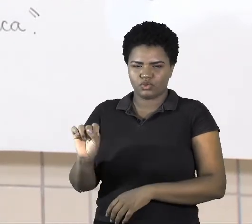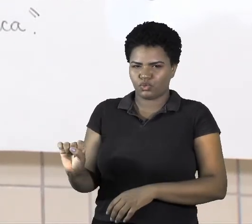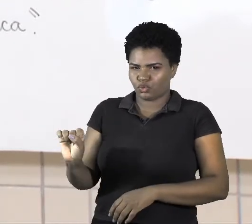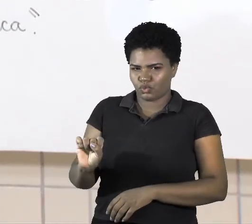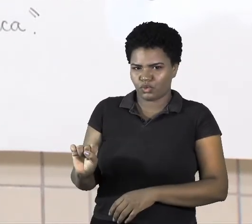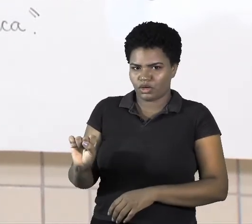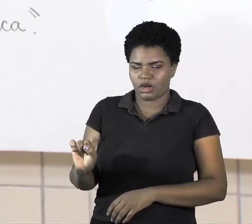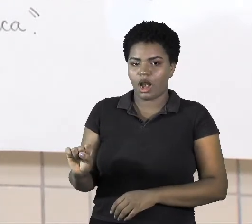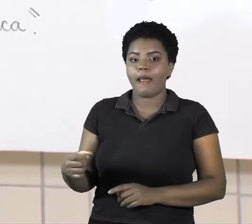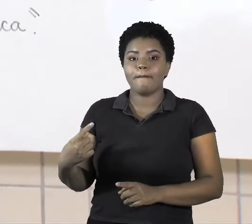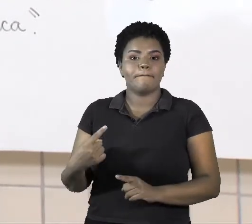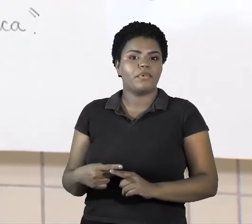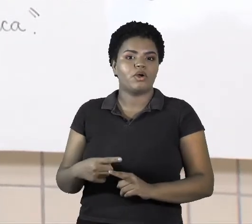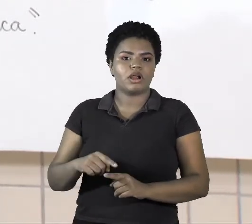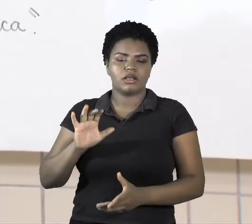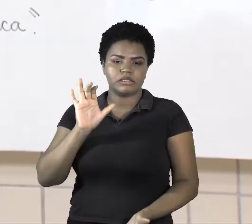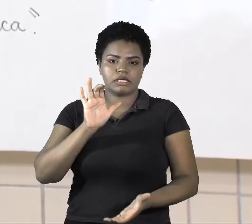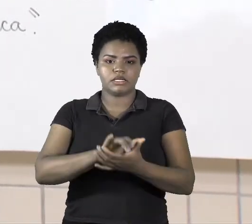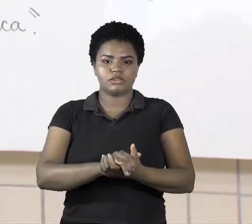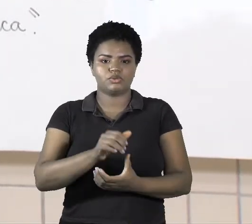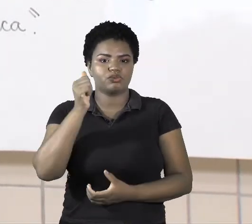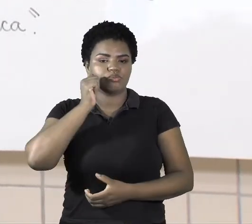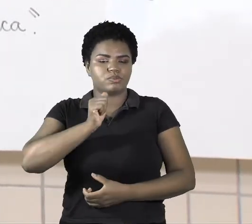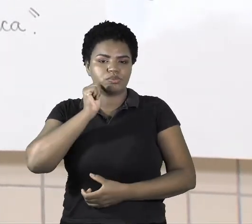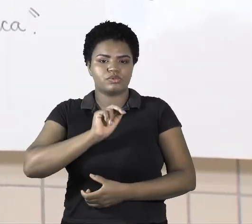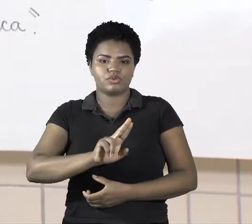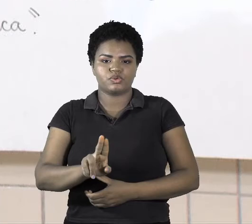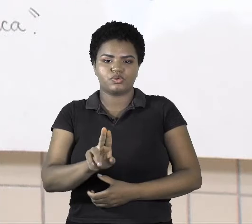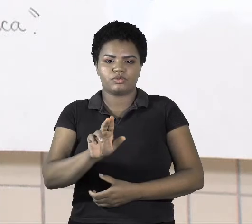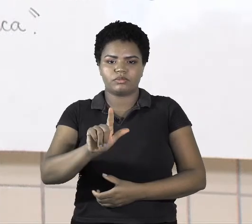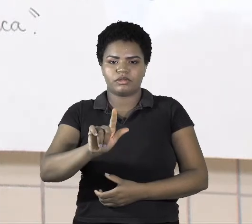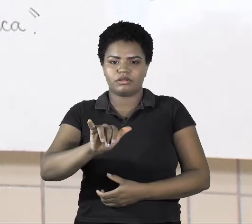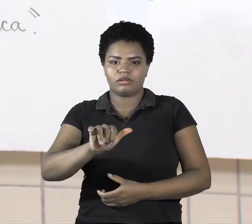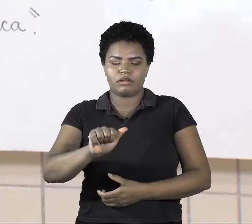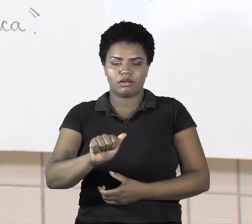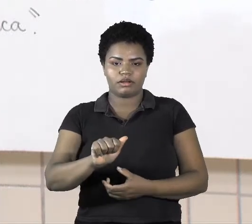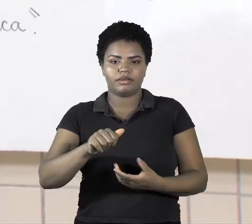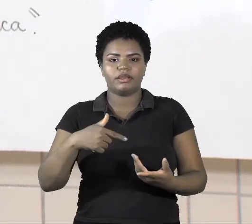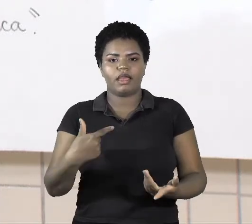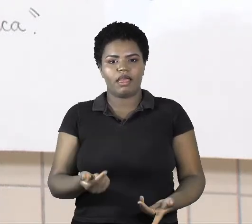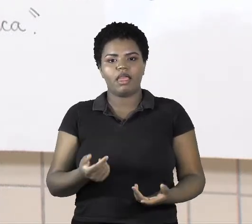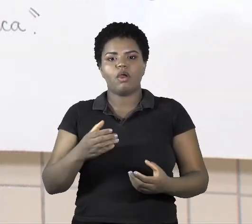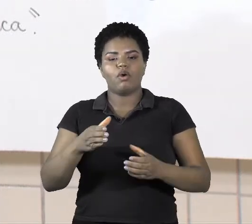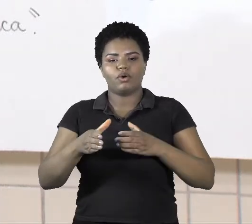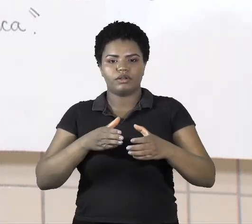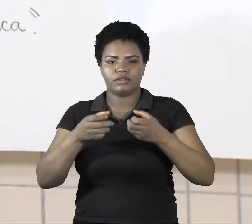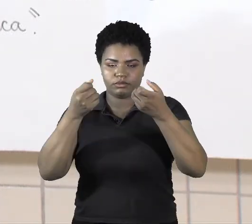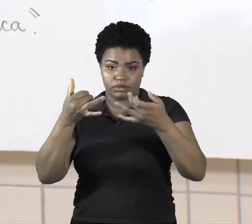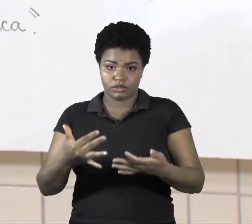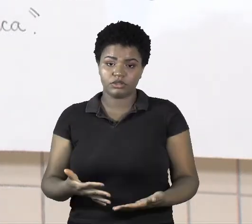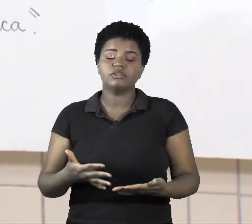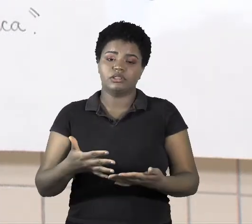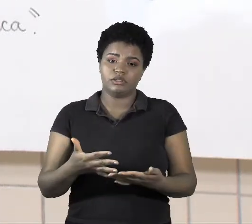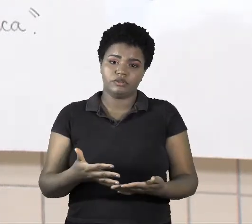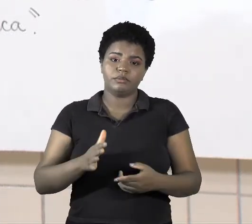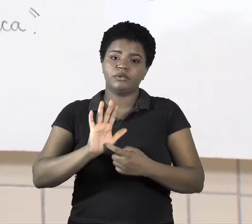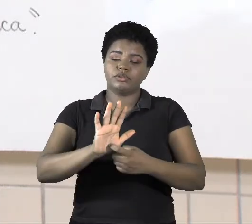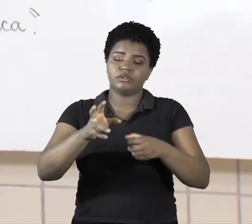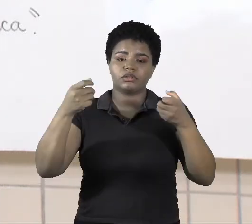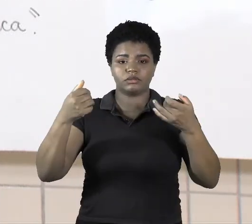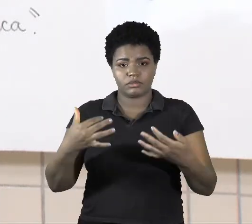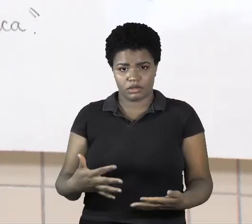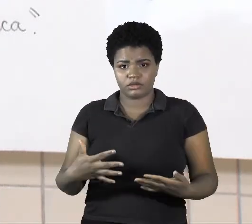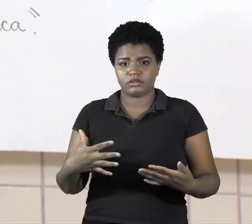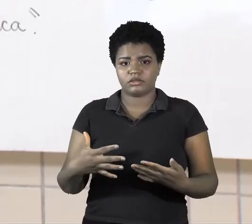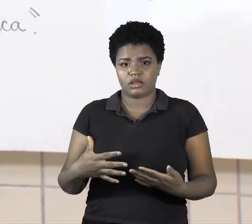uma moça chamada Lia. Olha o porquê aqui funcionando como uma coordenativa explicativa, dando a explicação, né, do que ele